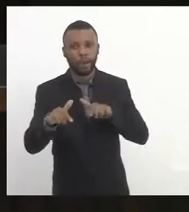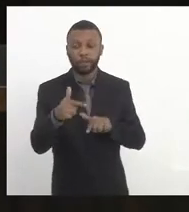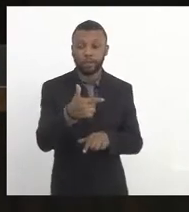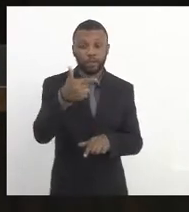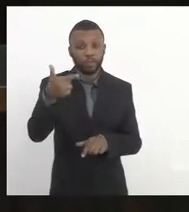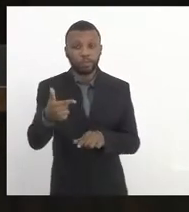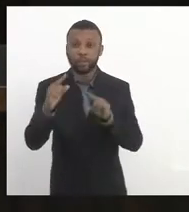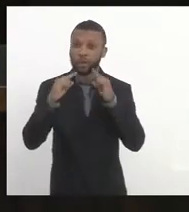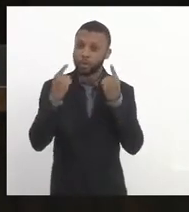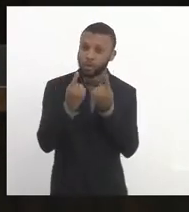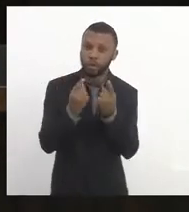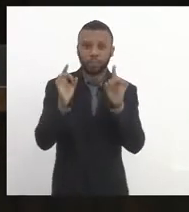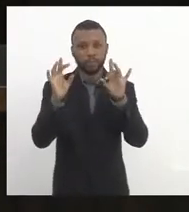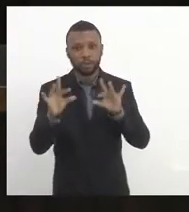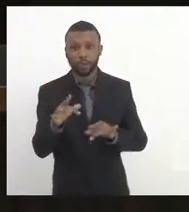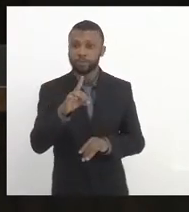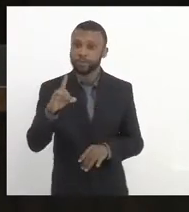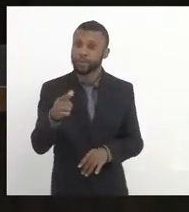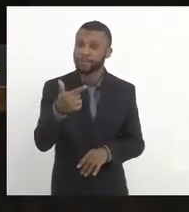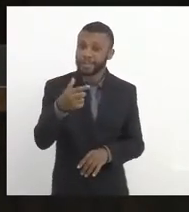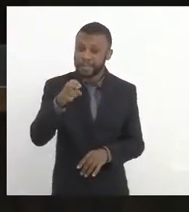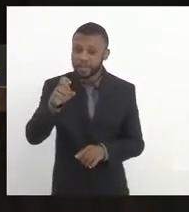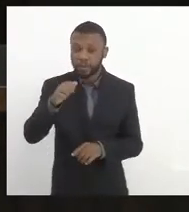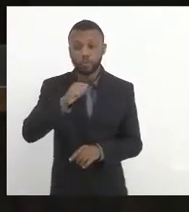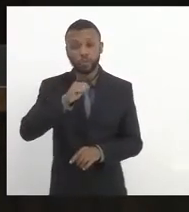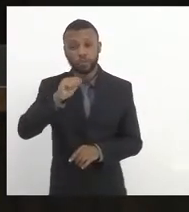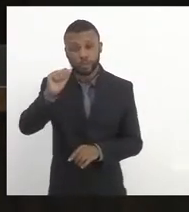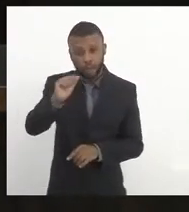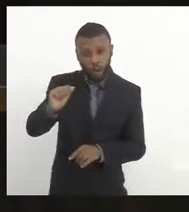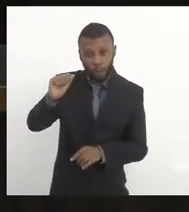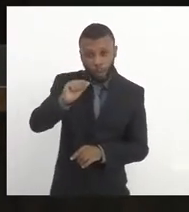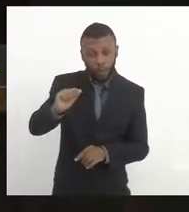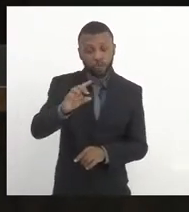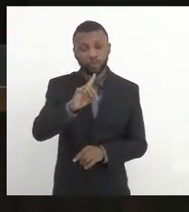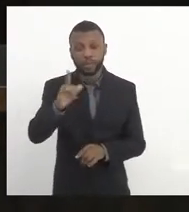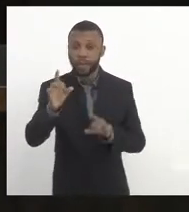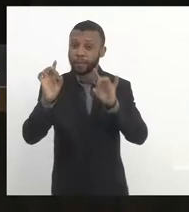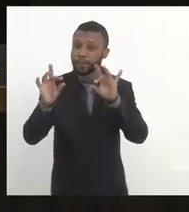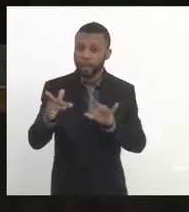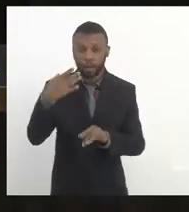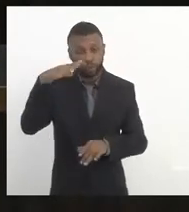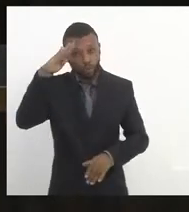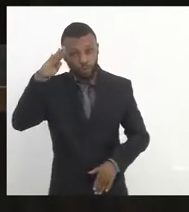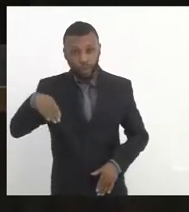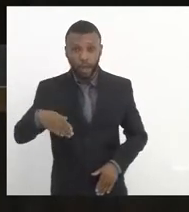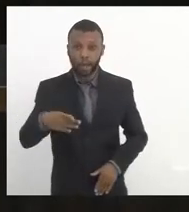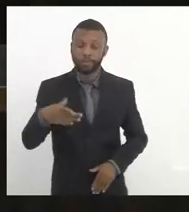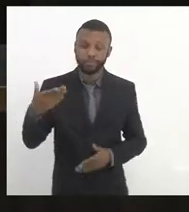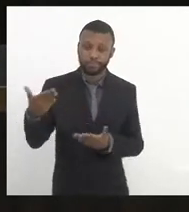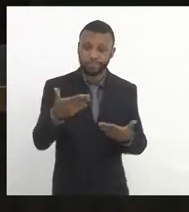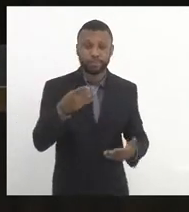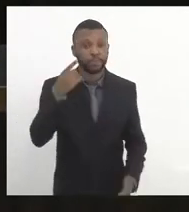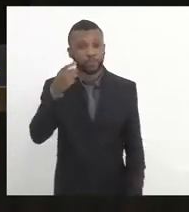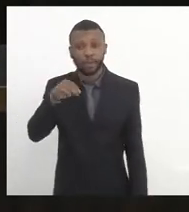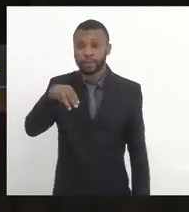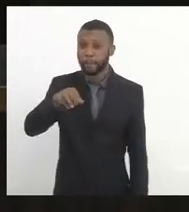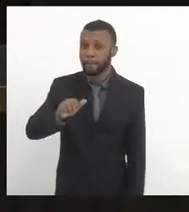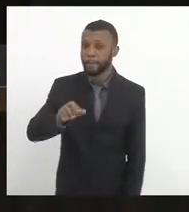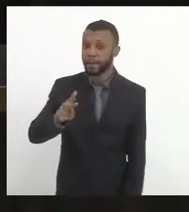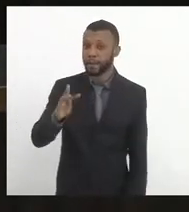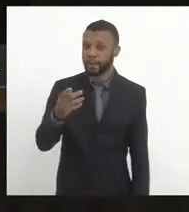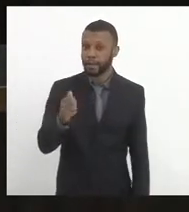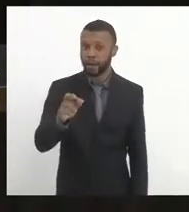extraordinária do dia 25 de agosto, dia do soldado. Deputada Marta Rocha... fazer a leitura da ata da sessão anterior.